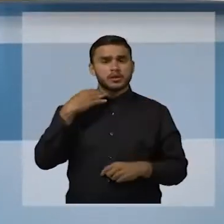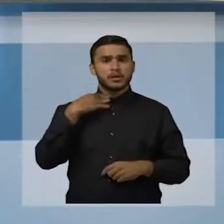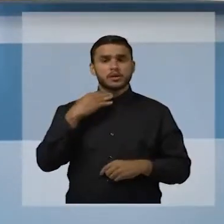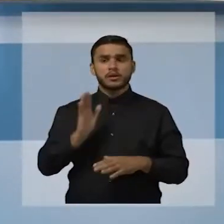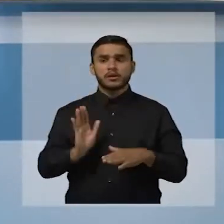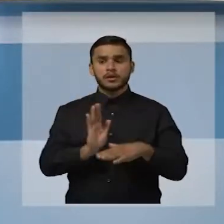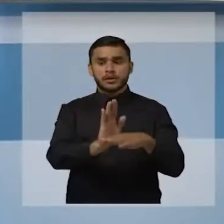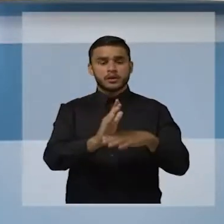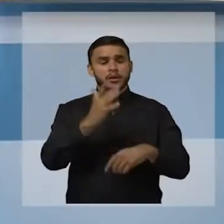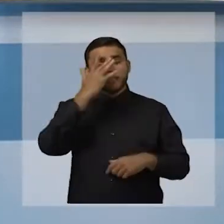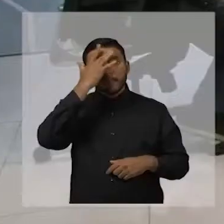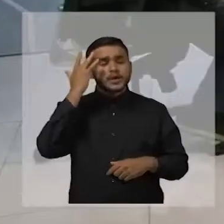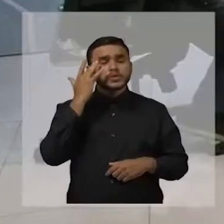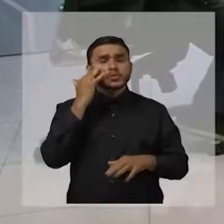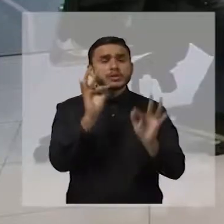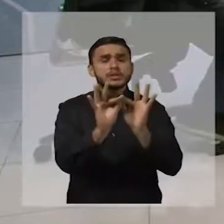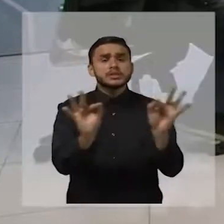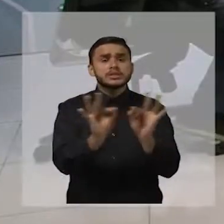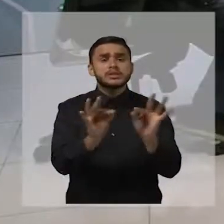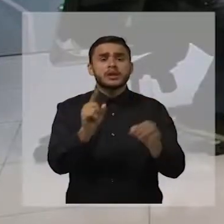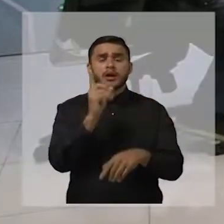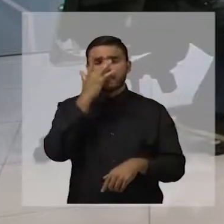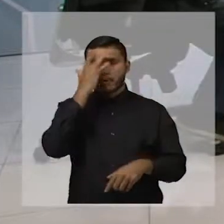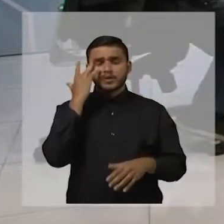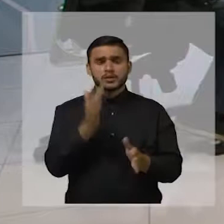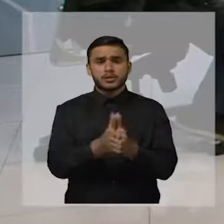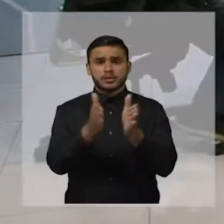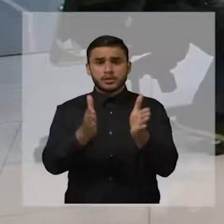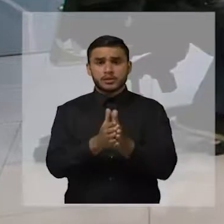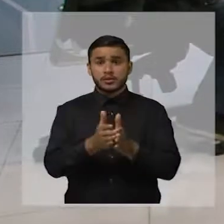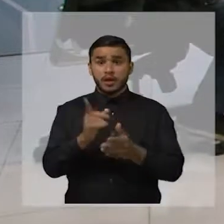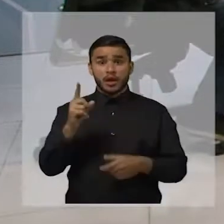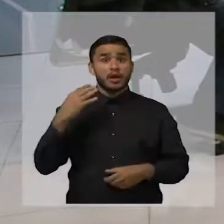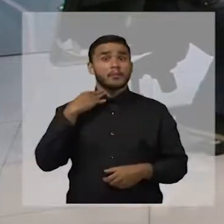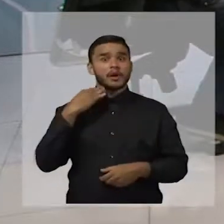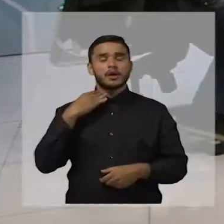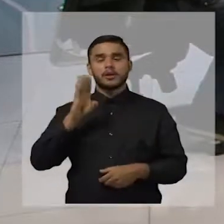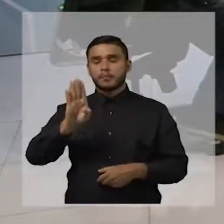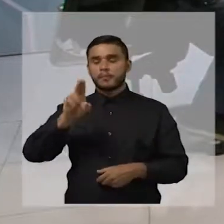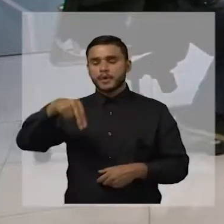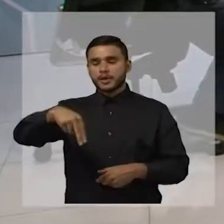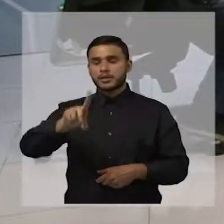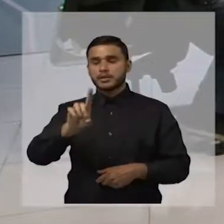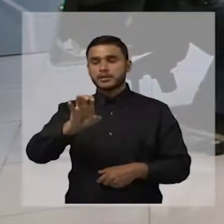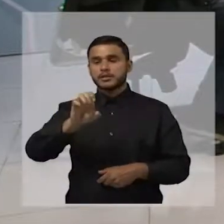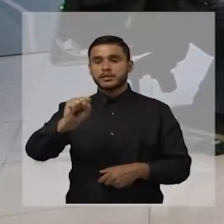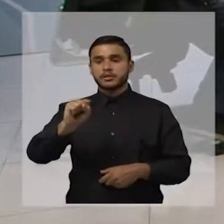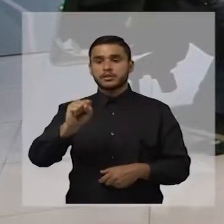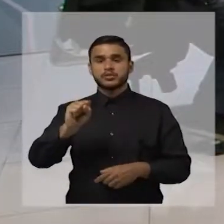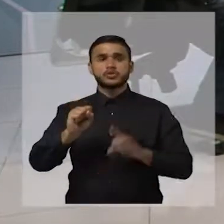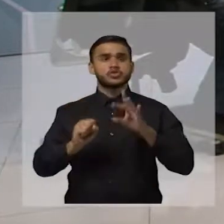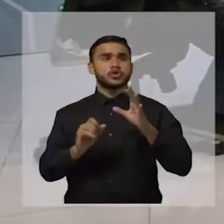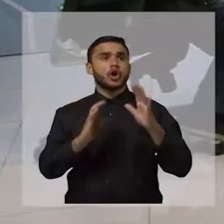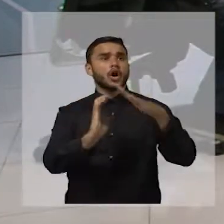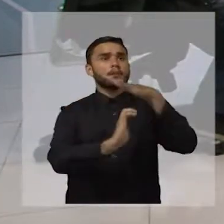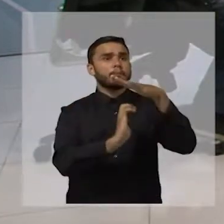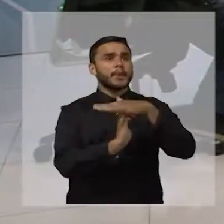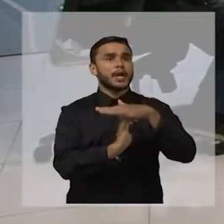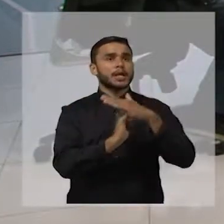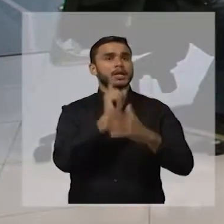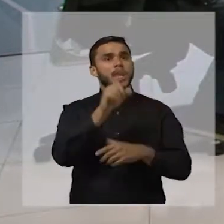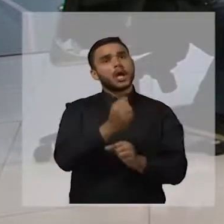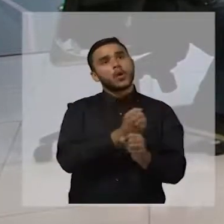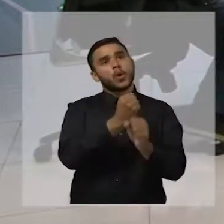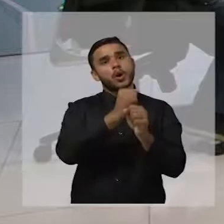isso publicamente, que os bancos estatais têm que se voltar para o pequeno. Disse isso, inclusive, para o Sim. presidente do BNDES, que sempre